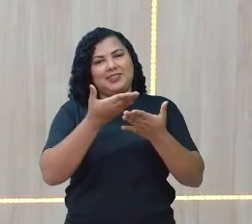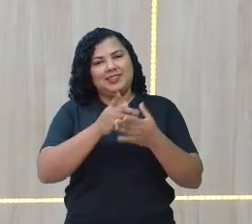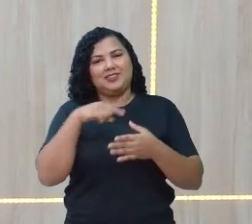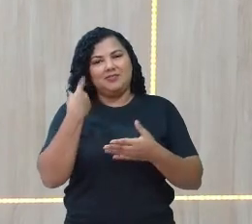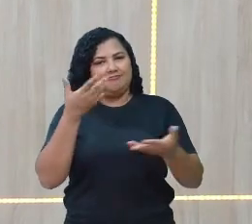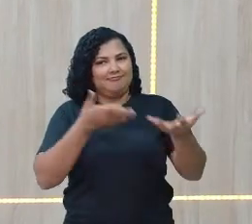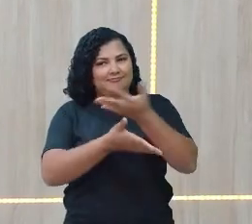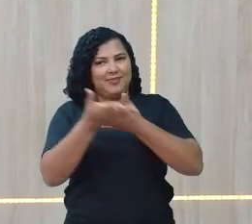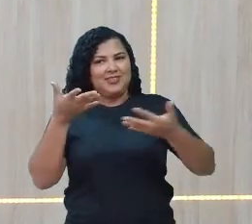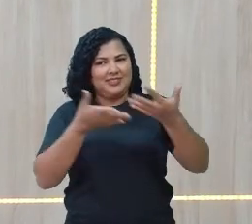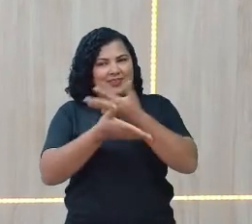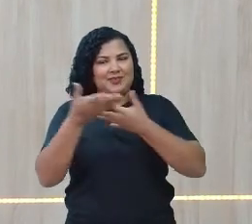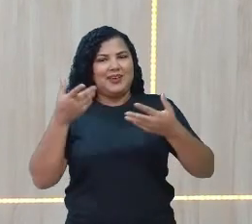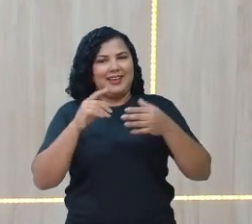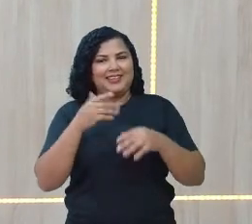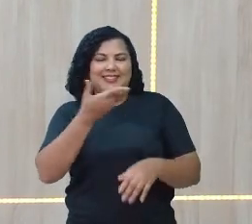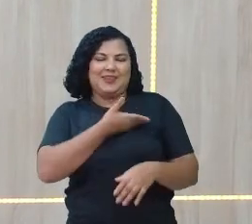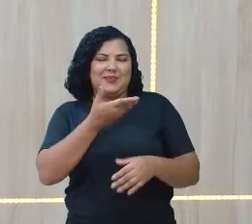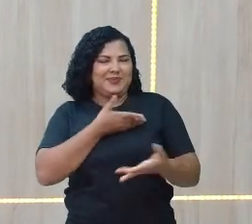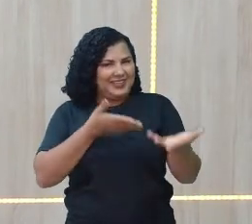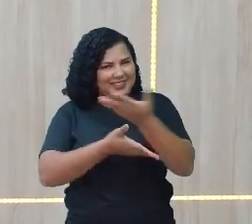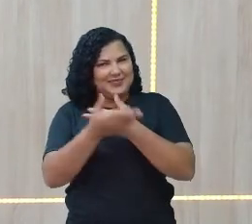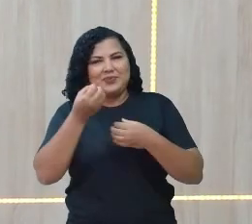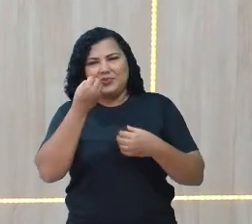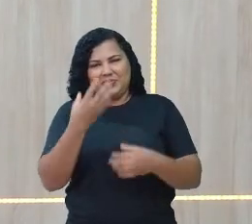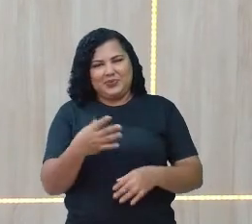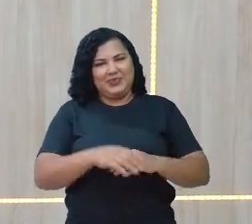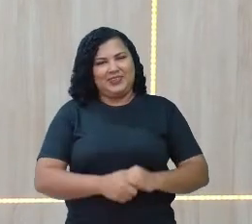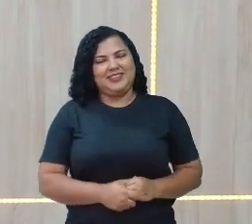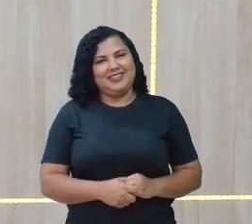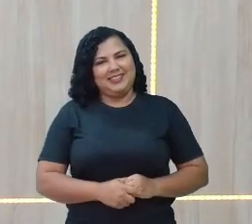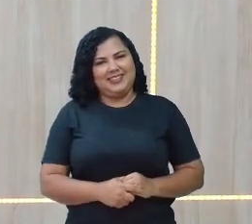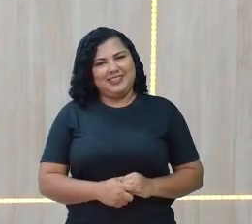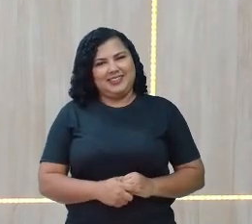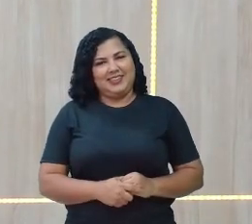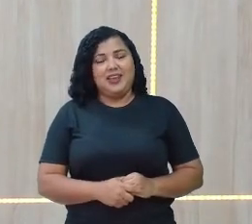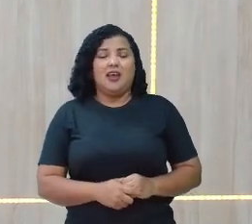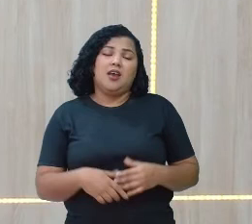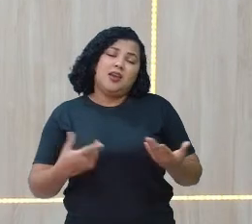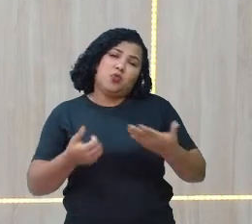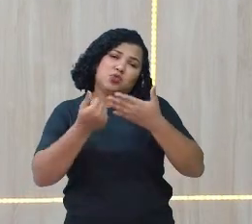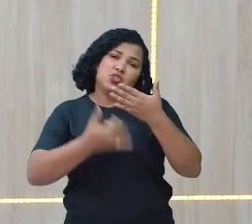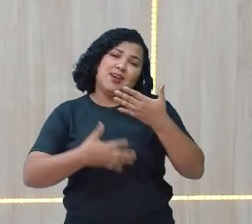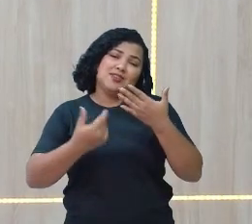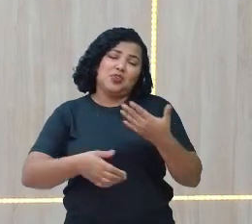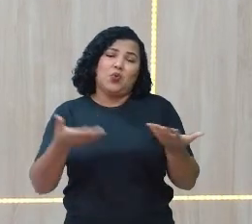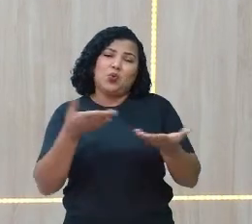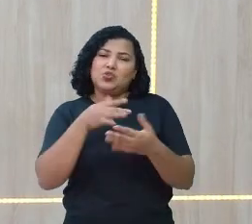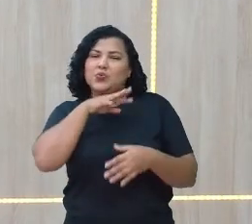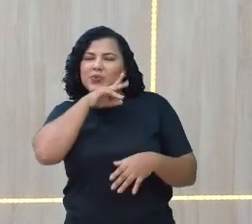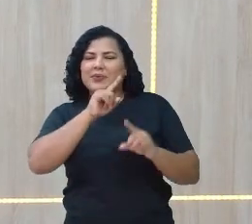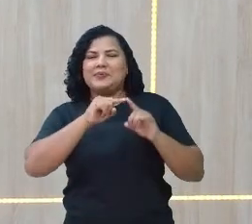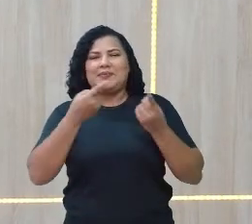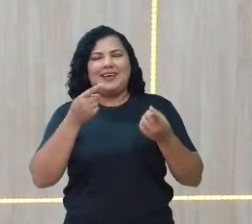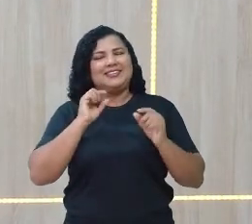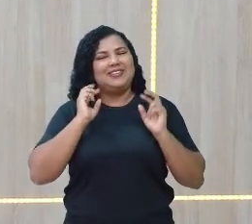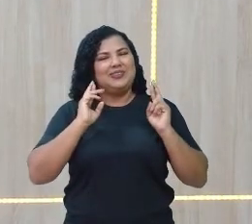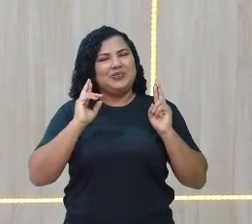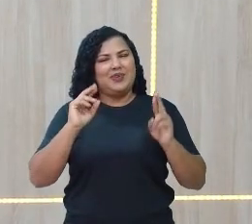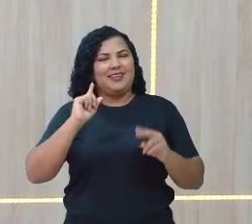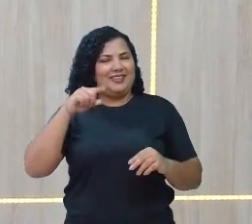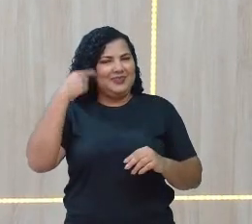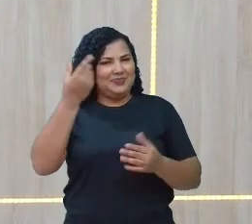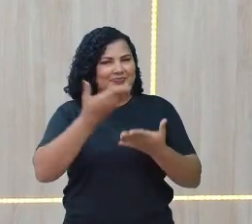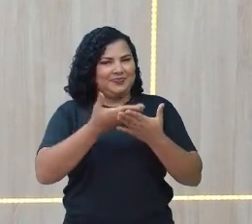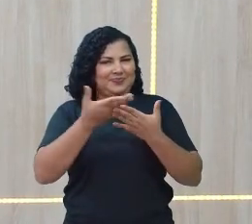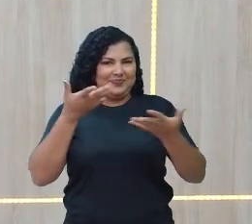vamos, né, os colegas participando da aula, é muito bom, tá certo? A pena que hoje o chat não funcionou muito bem, mas espero realmente essa